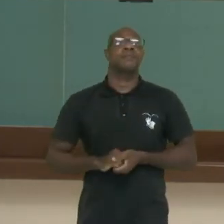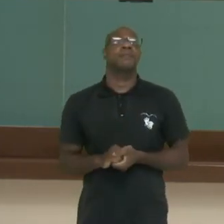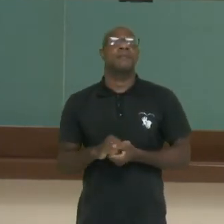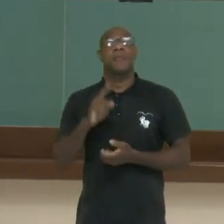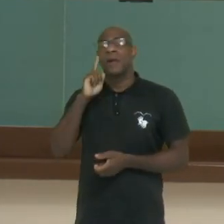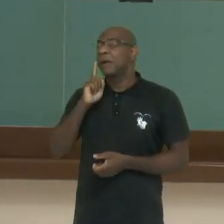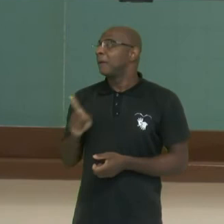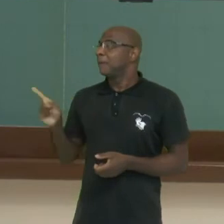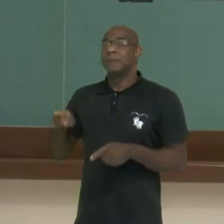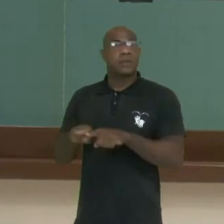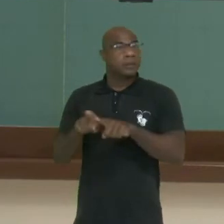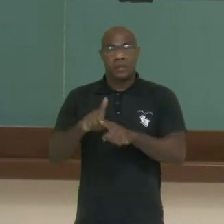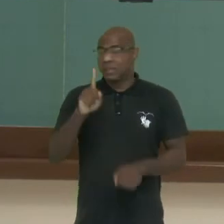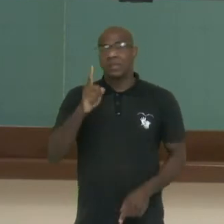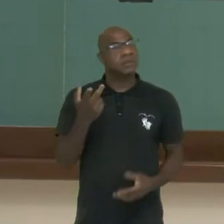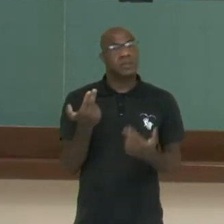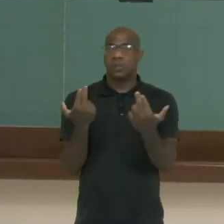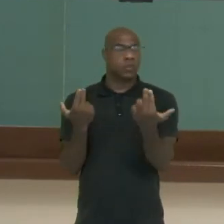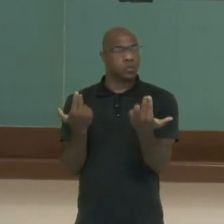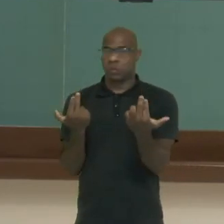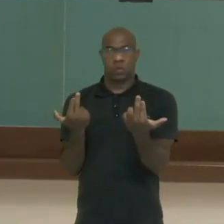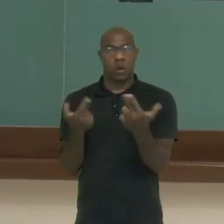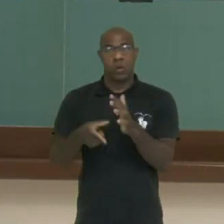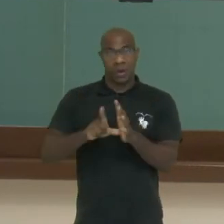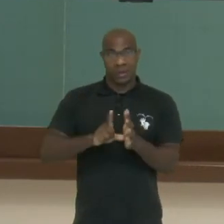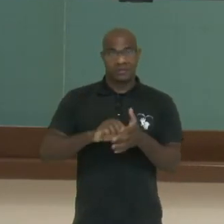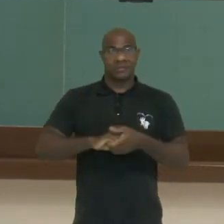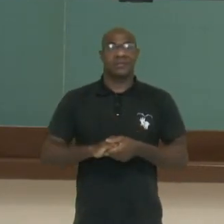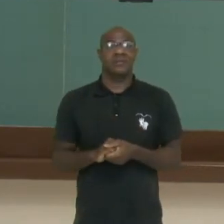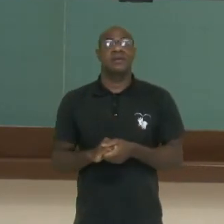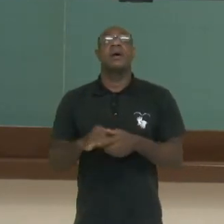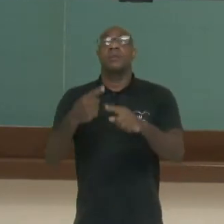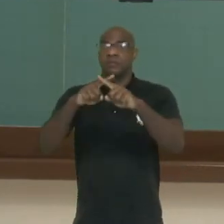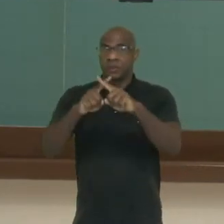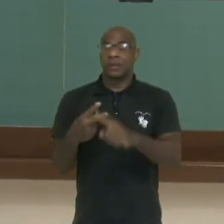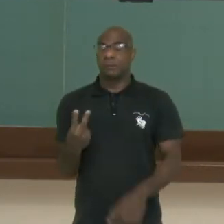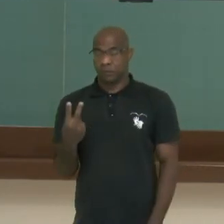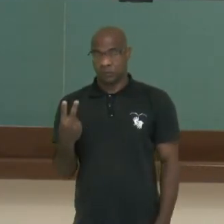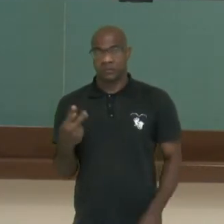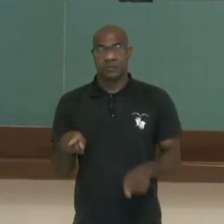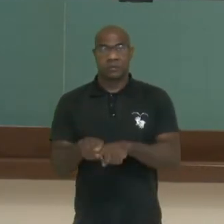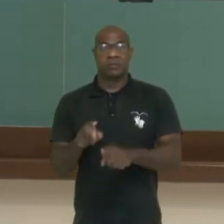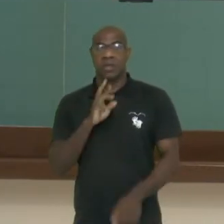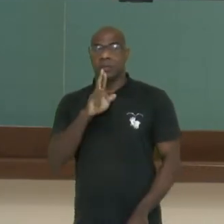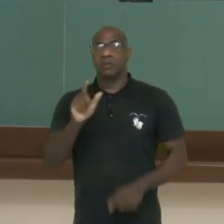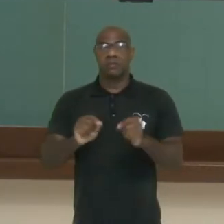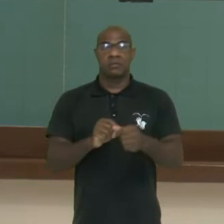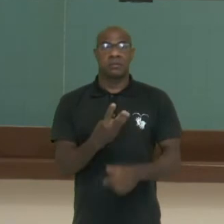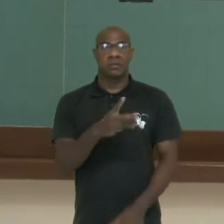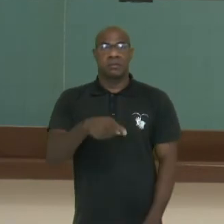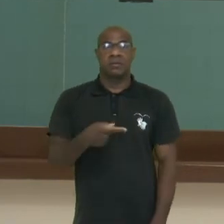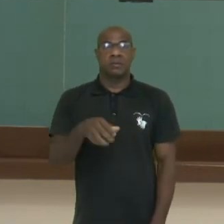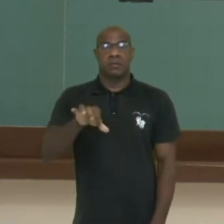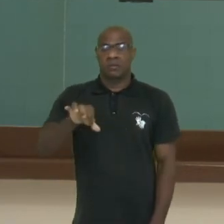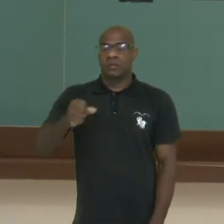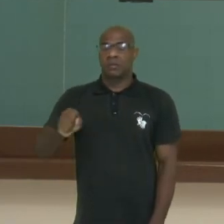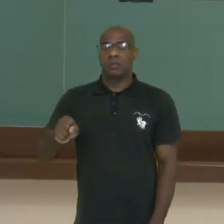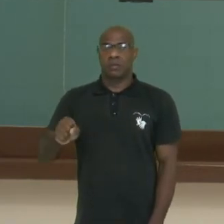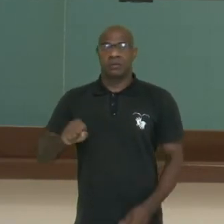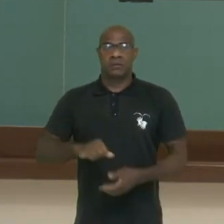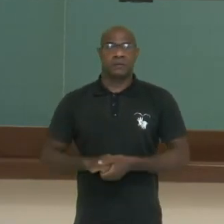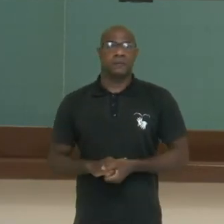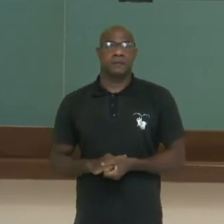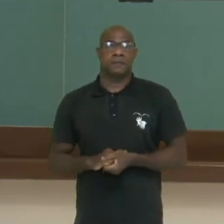com todos. A mesma coisa aqui a gente vai fazer com a beterraba. Multiplica por 2, nós vamos ter lá que isso vai dar 3,98, tá